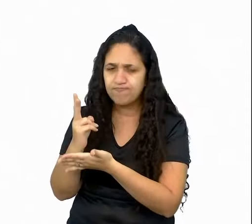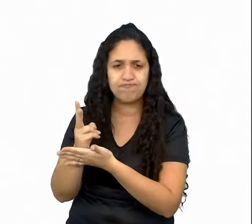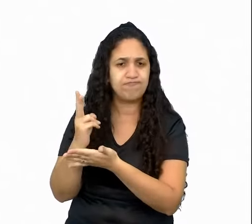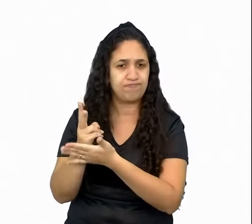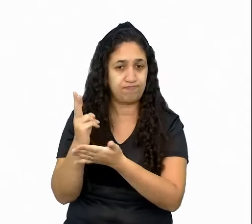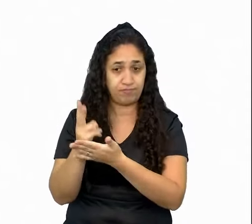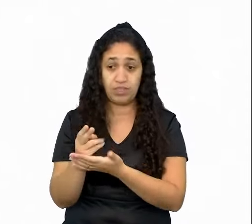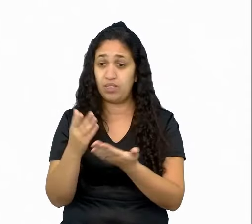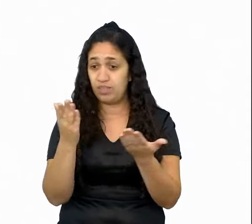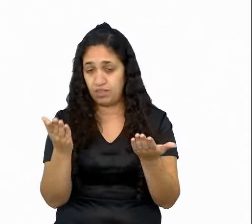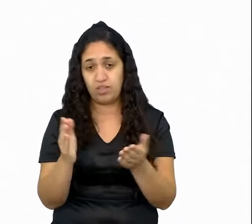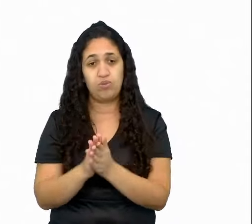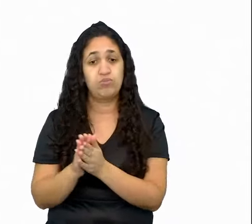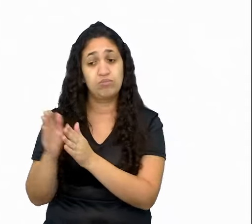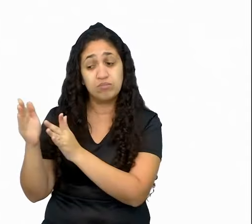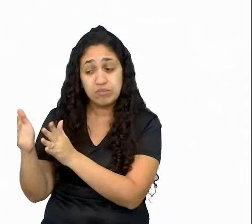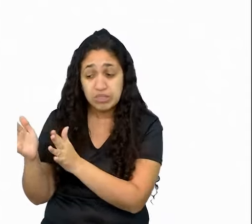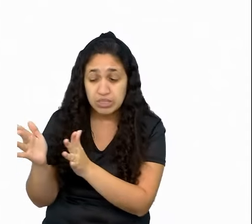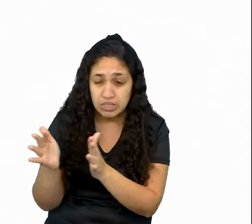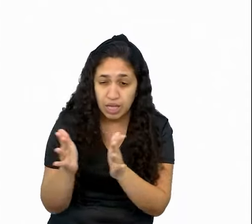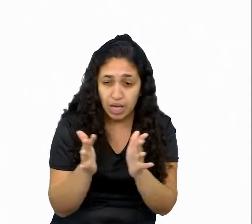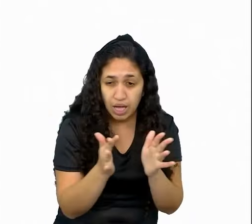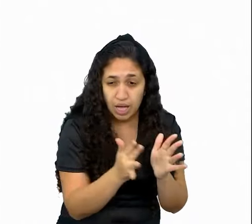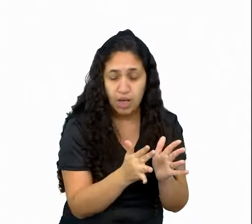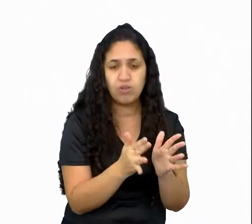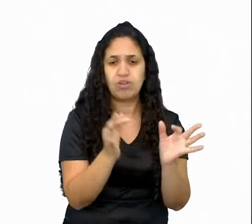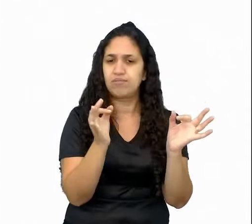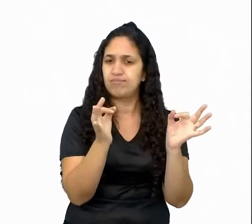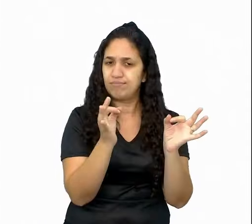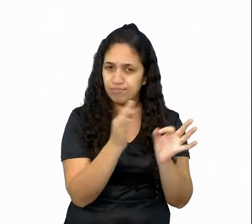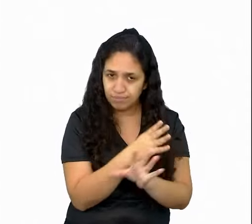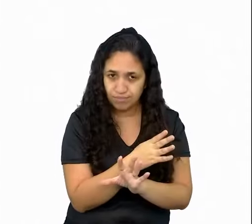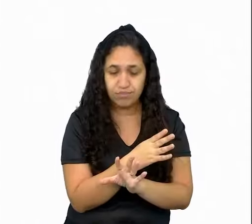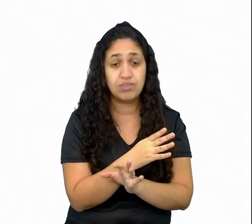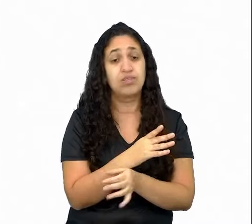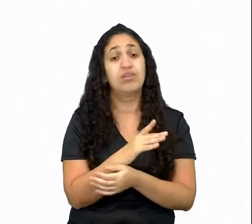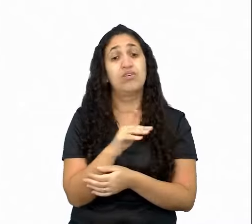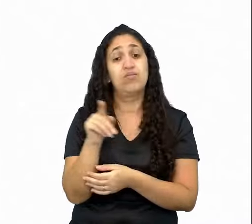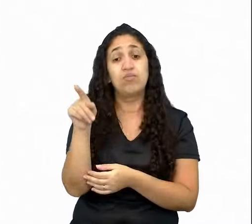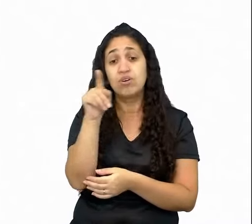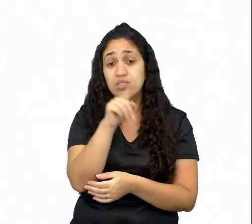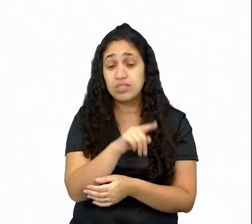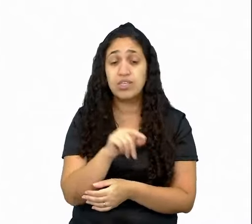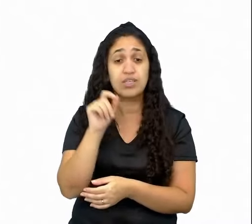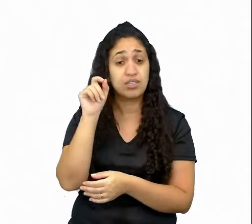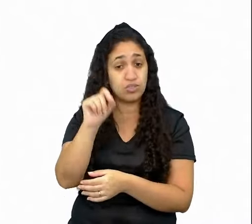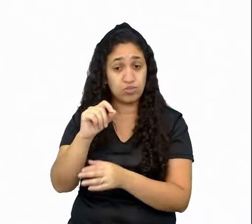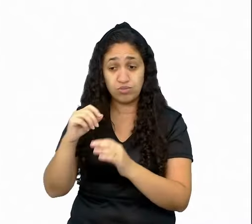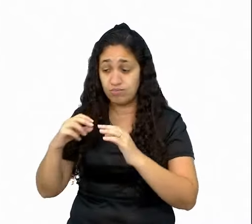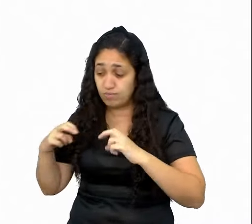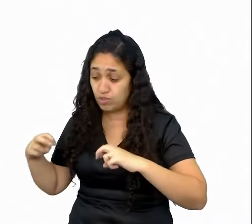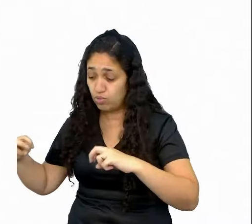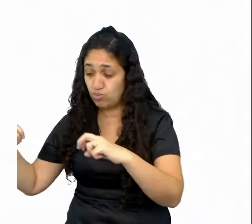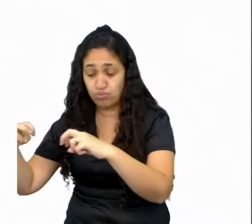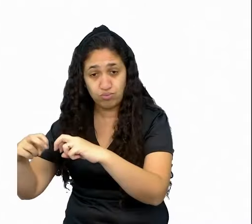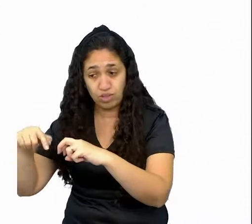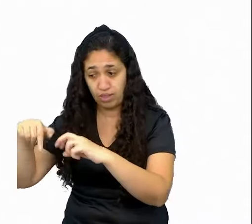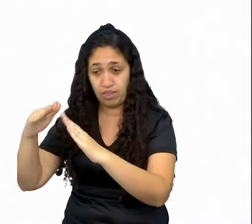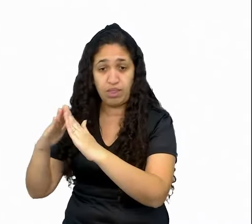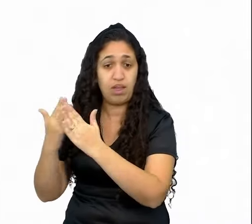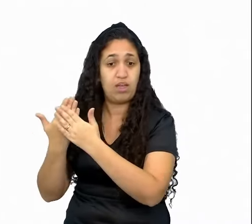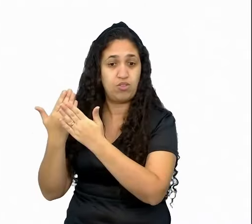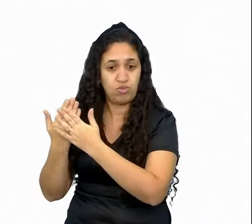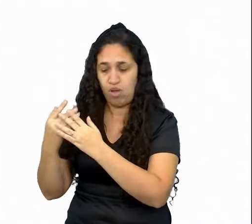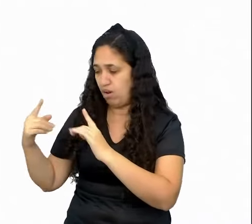né, vocês assistirem a essa gravação, vocês estarão reunidos nas vossas escolas com os